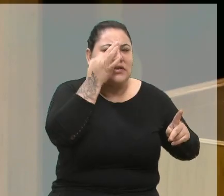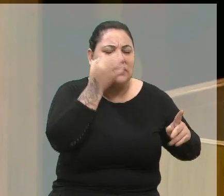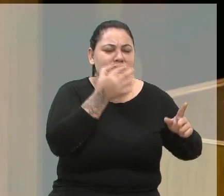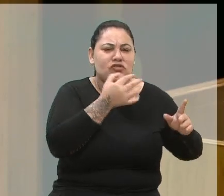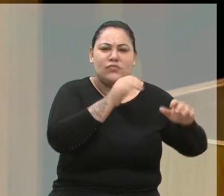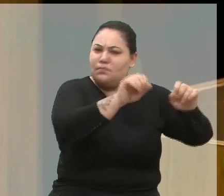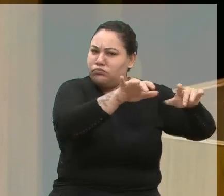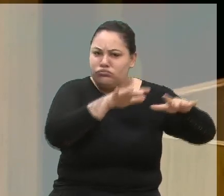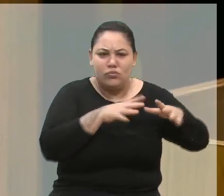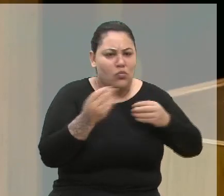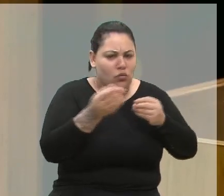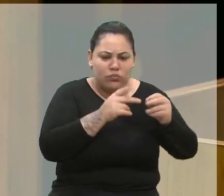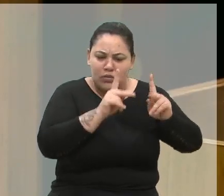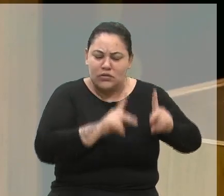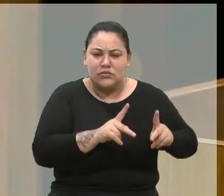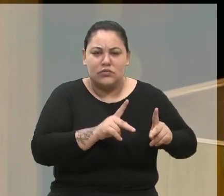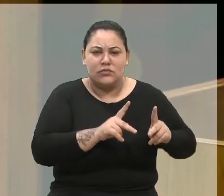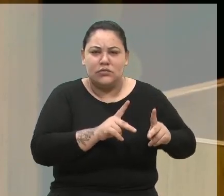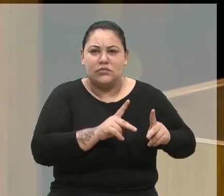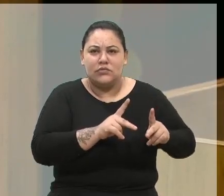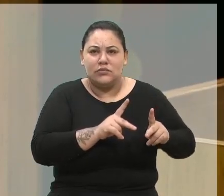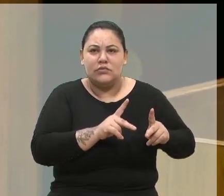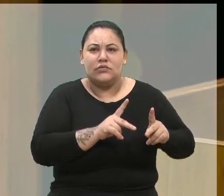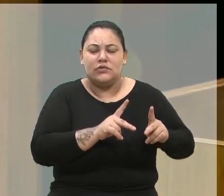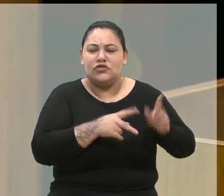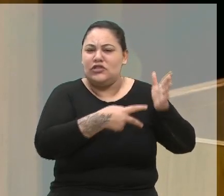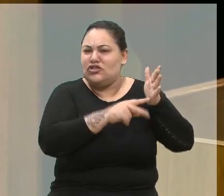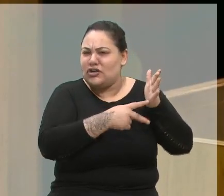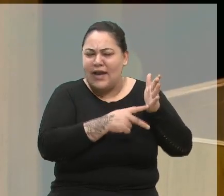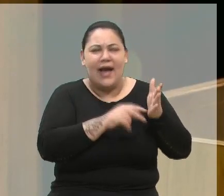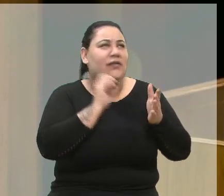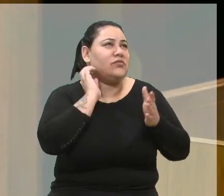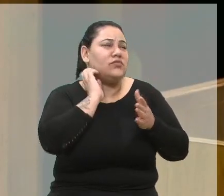de todos os demais vereadores